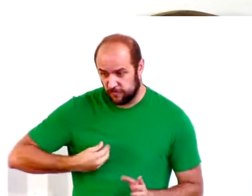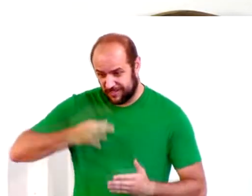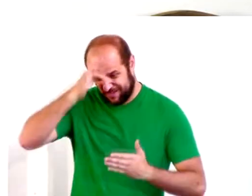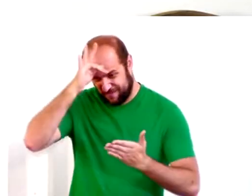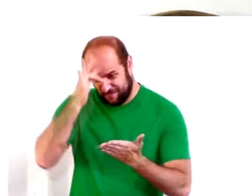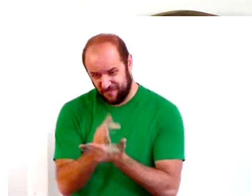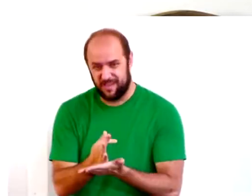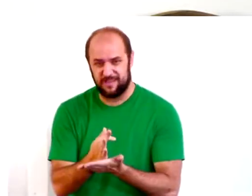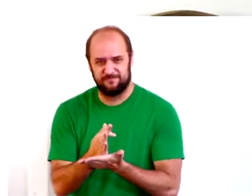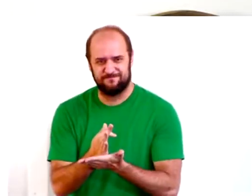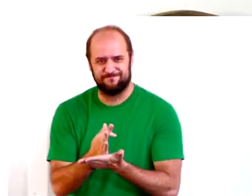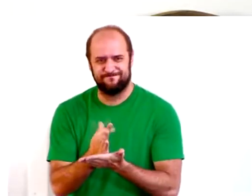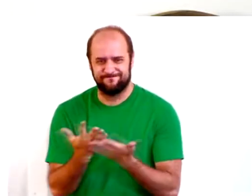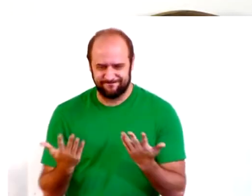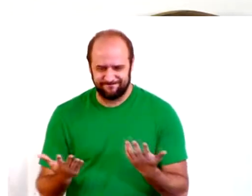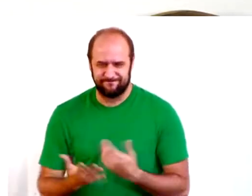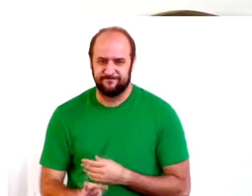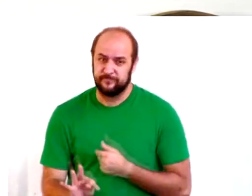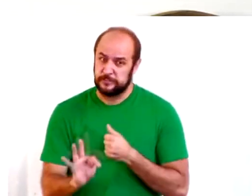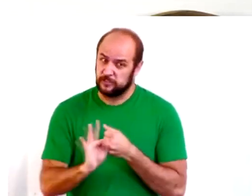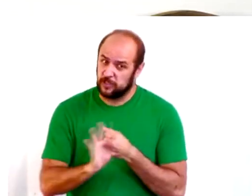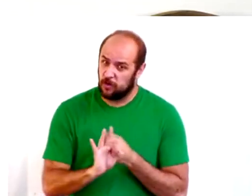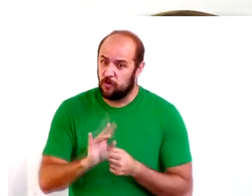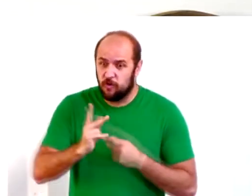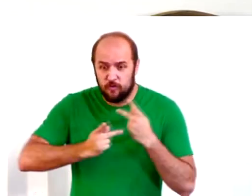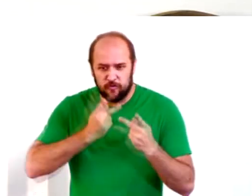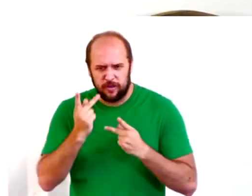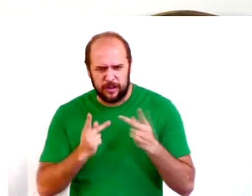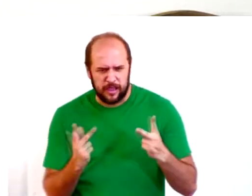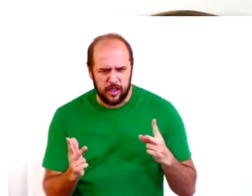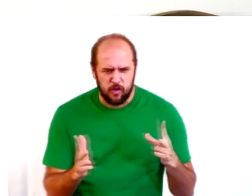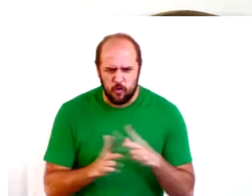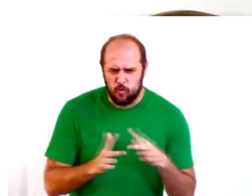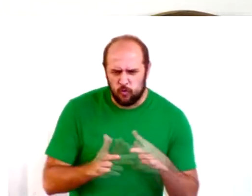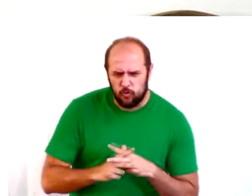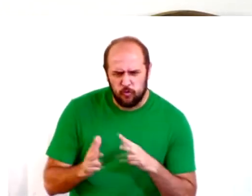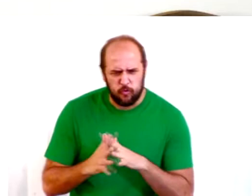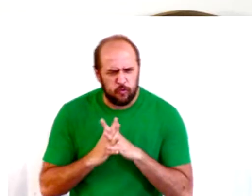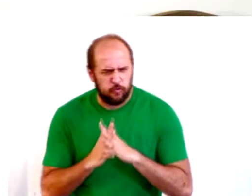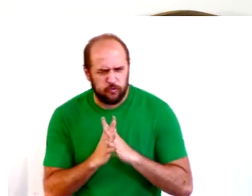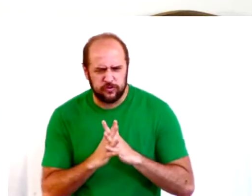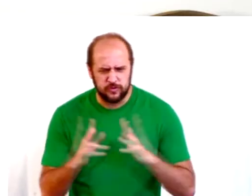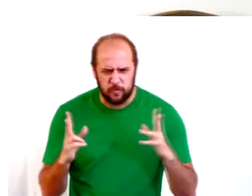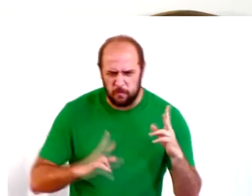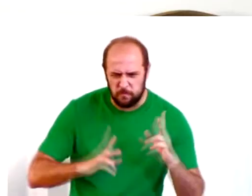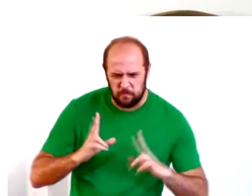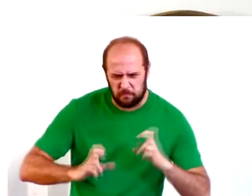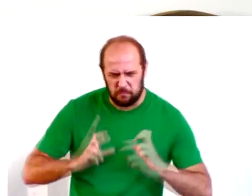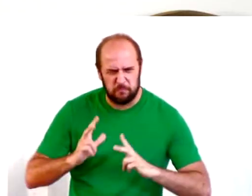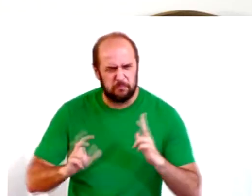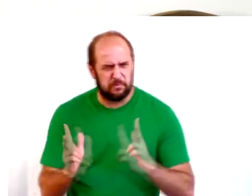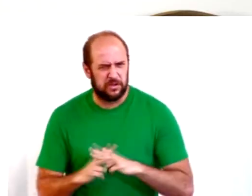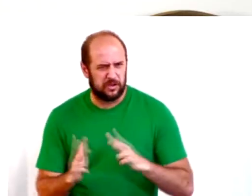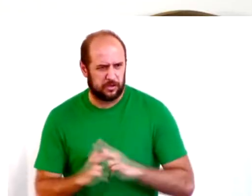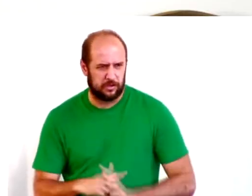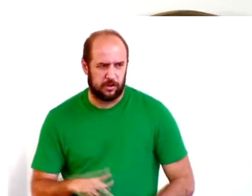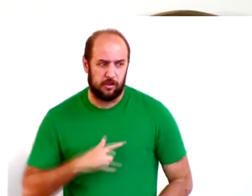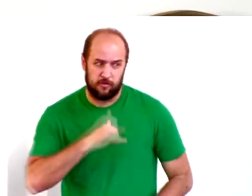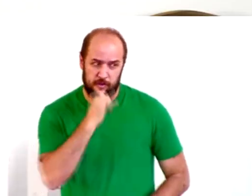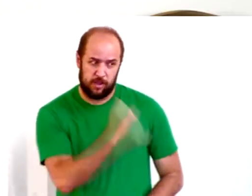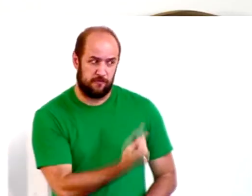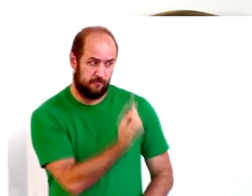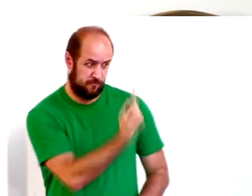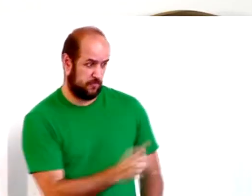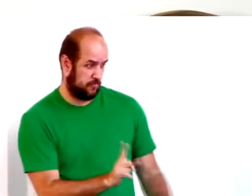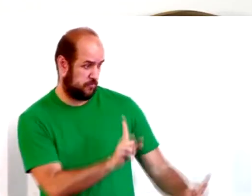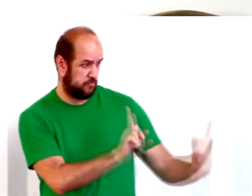fé. Tiago fala da origem das contendas e ele diz, eu não me engano, onde dois